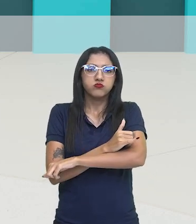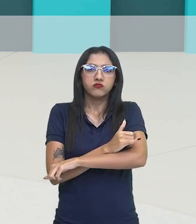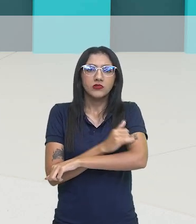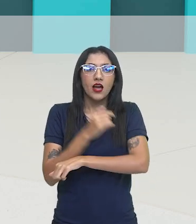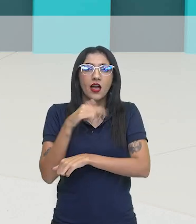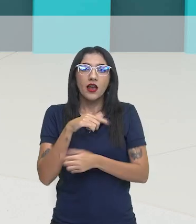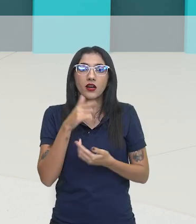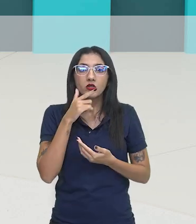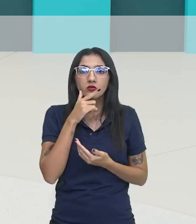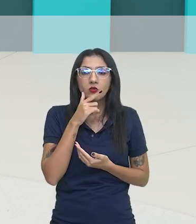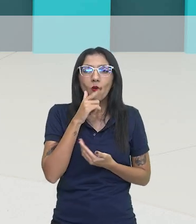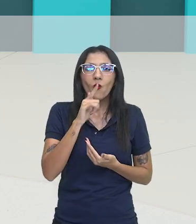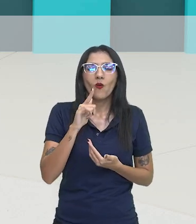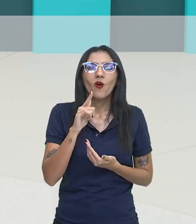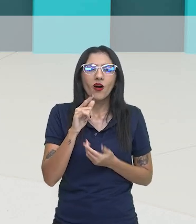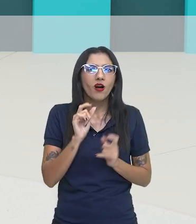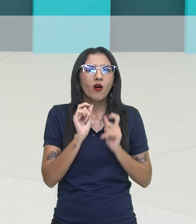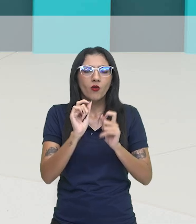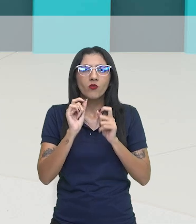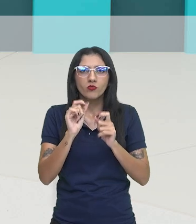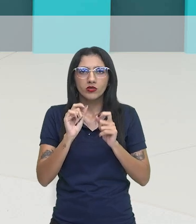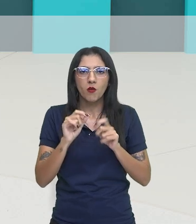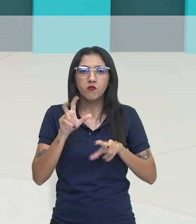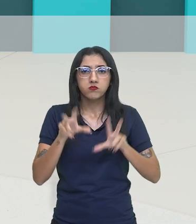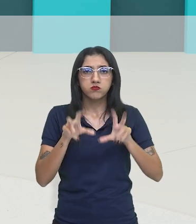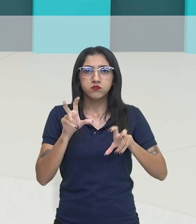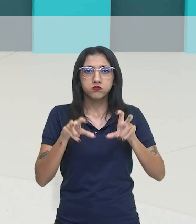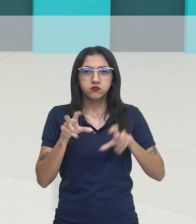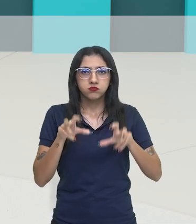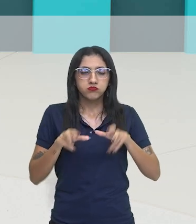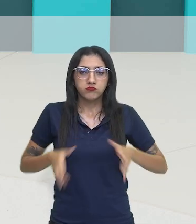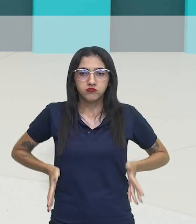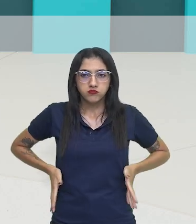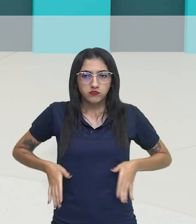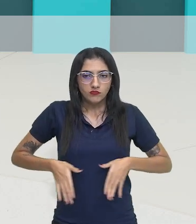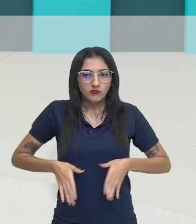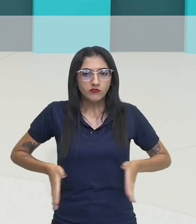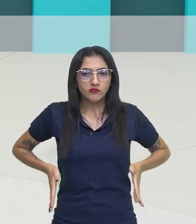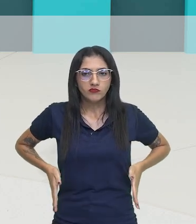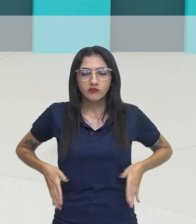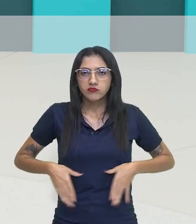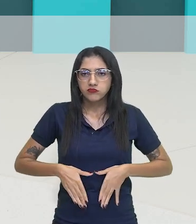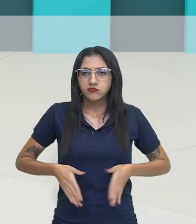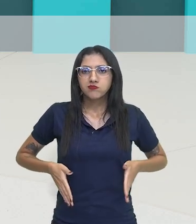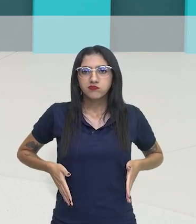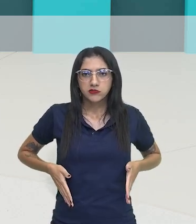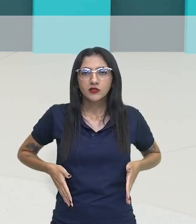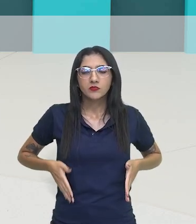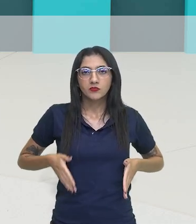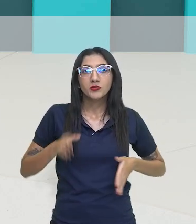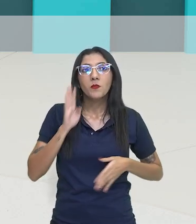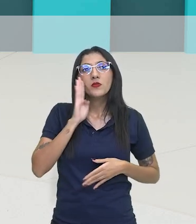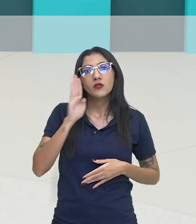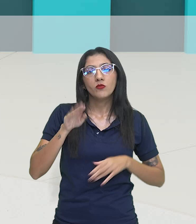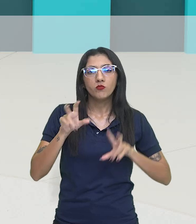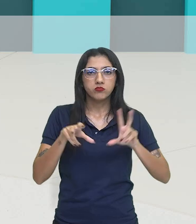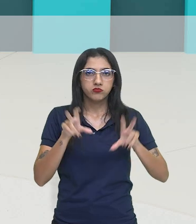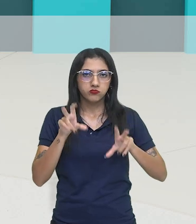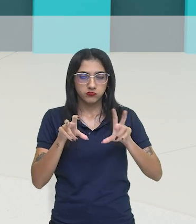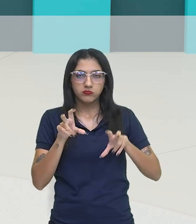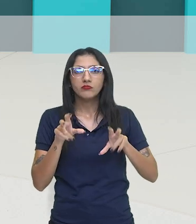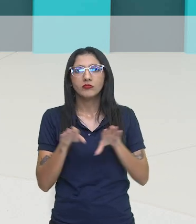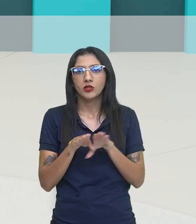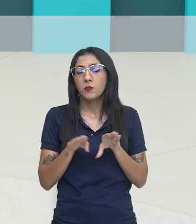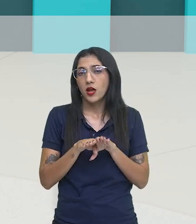elas concentram mais gordura nessa região do quadril, principalmente também na região glútea.